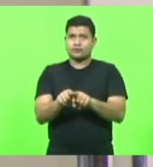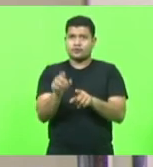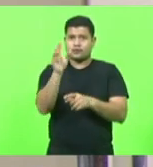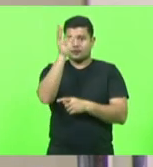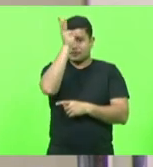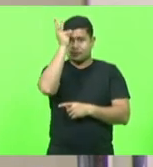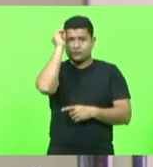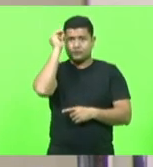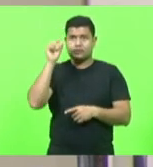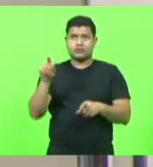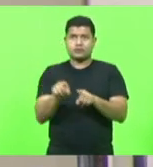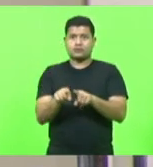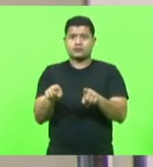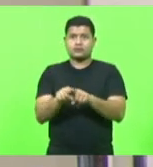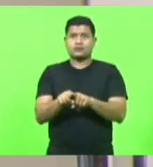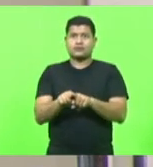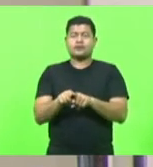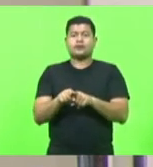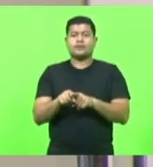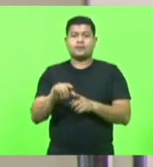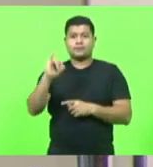também. Mioto também.